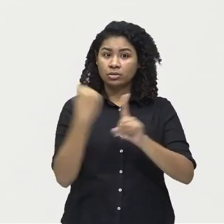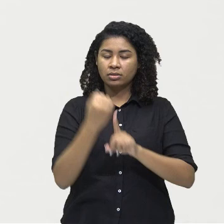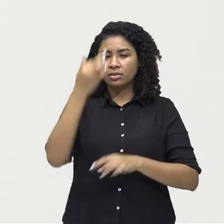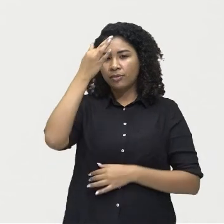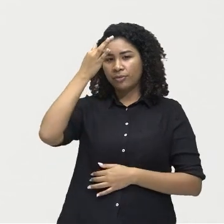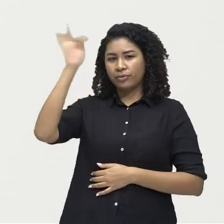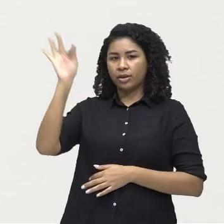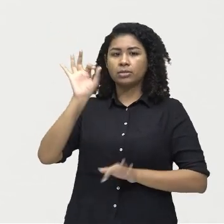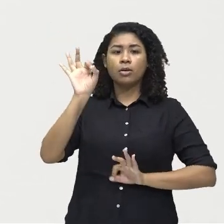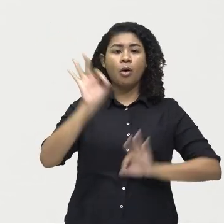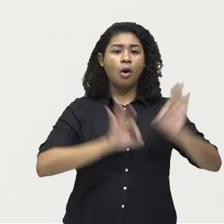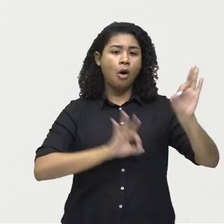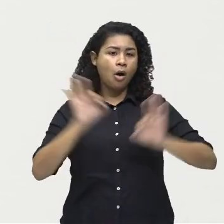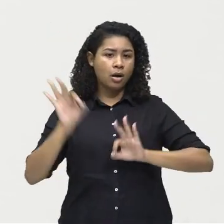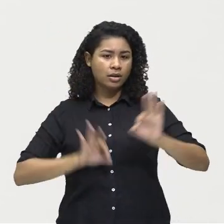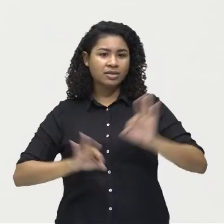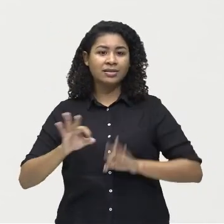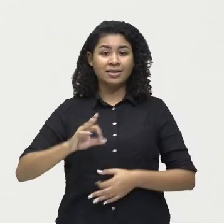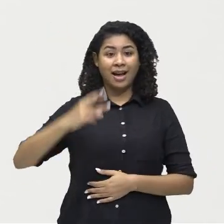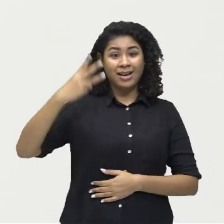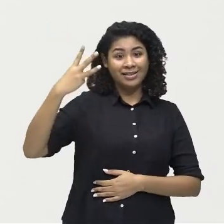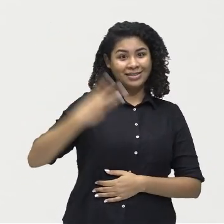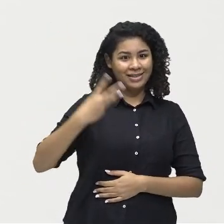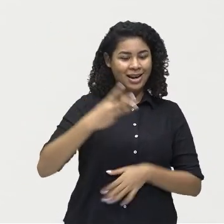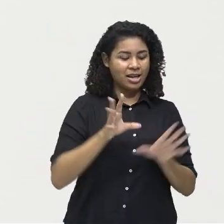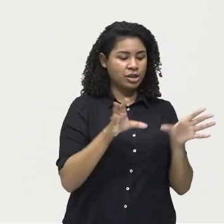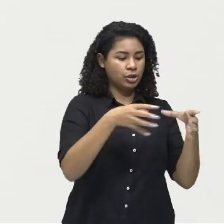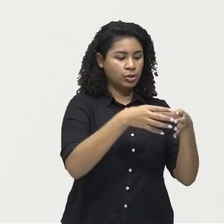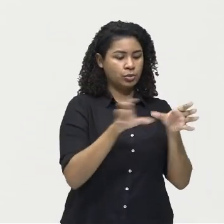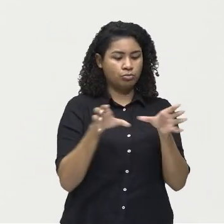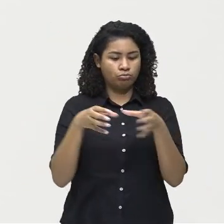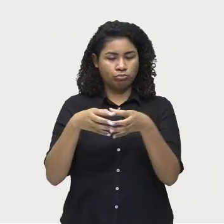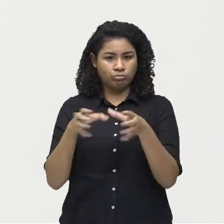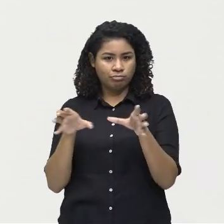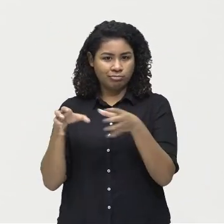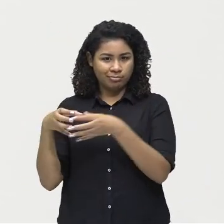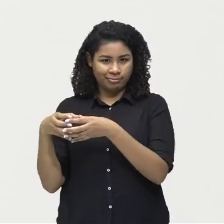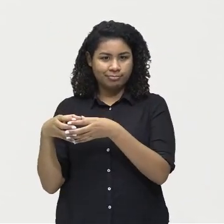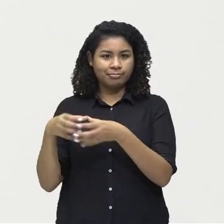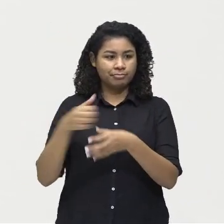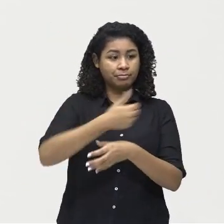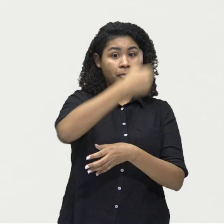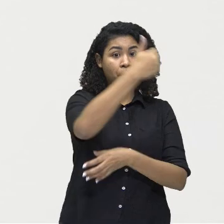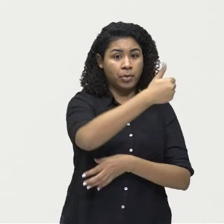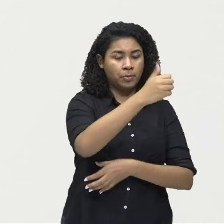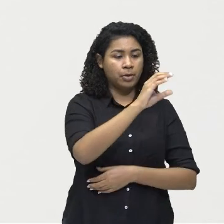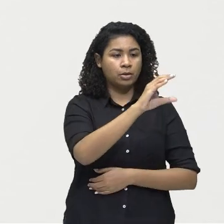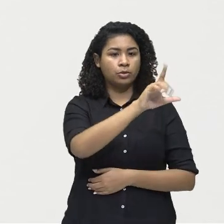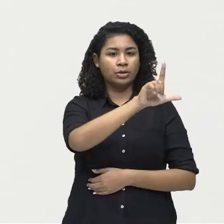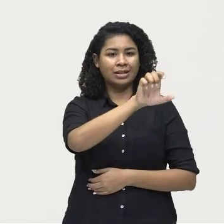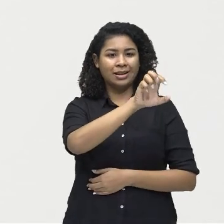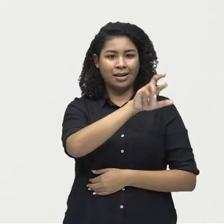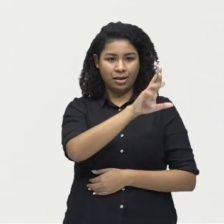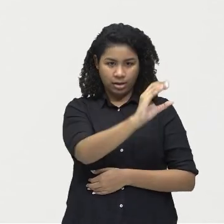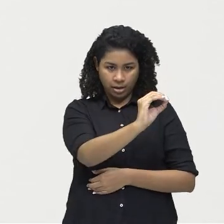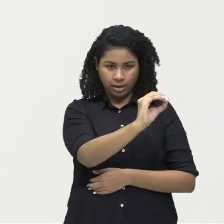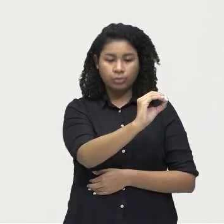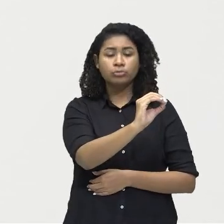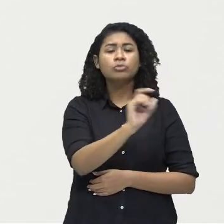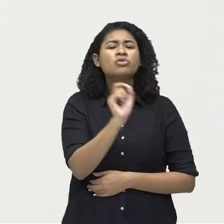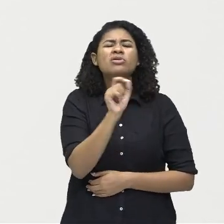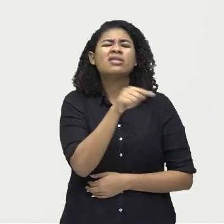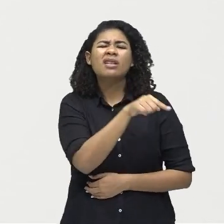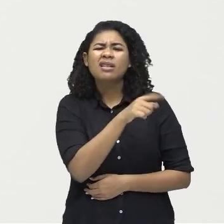estava dividida em 3 estados ou classes sociais. Primeiro estado era o clero. Quem era o clero,